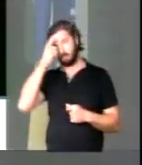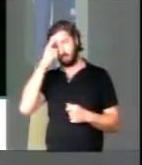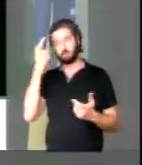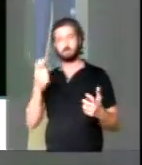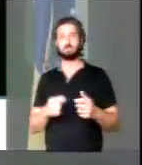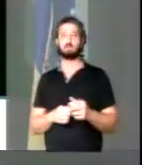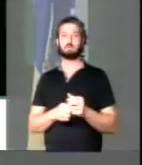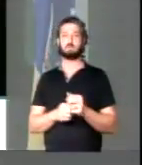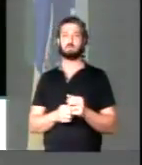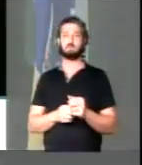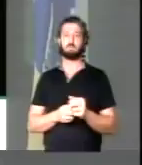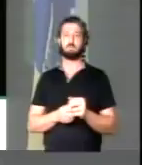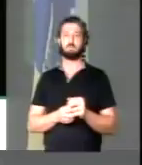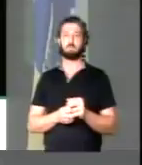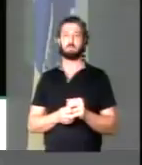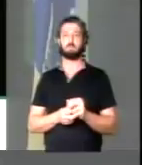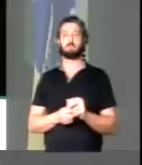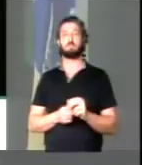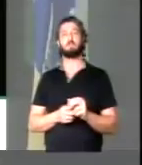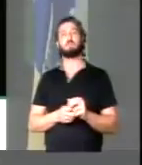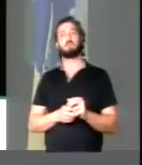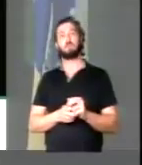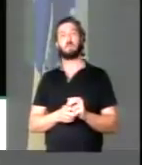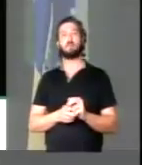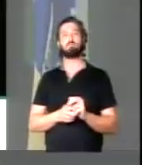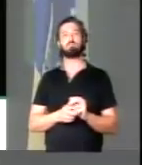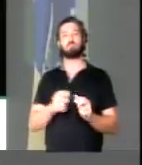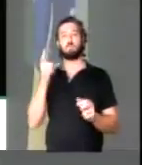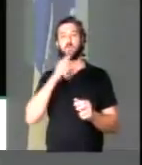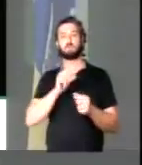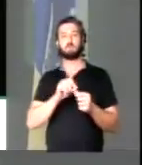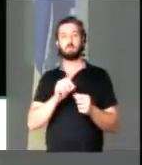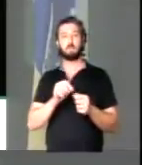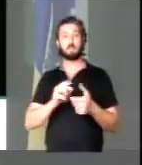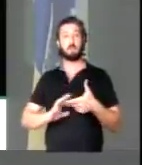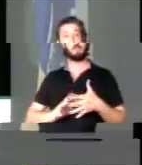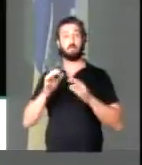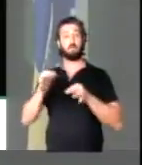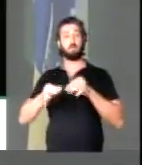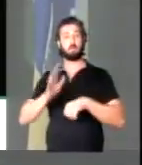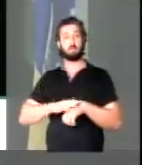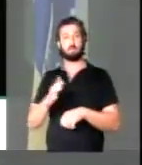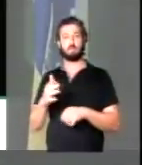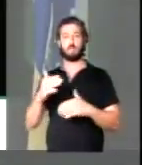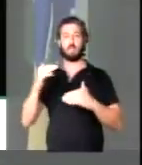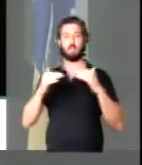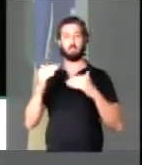do presidente Michel Temer e dos ministros para que nós podemos fazer uma reforma justa e